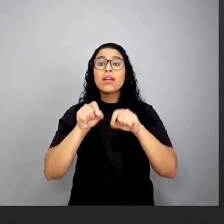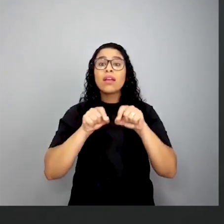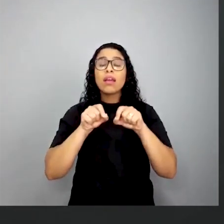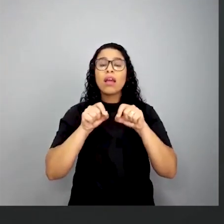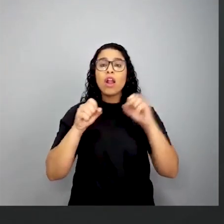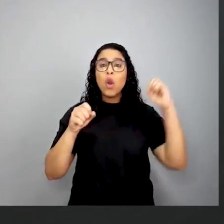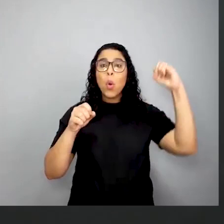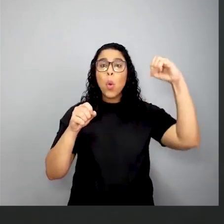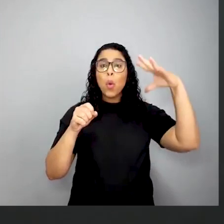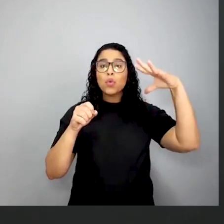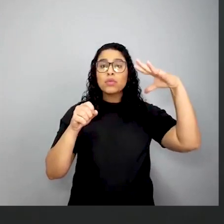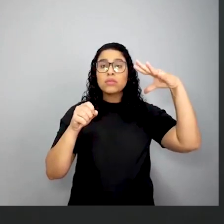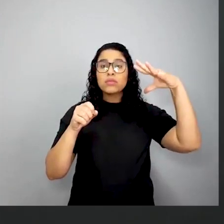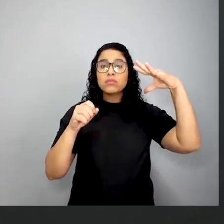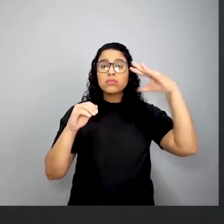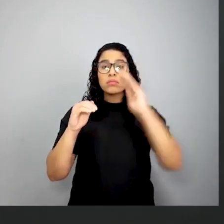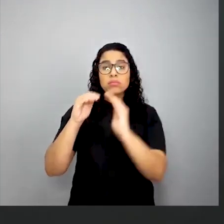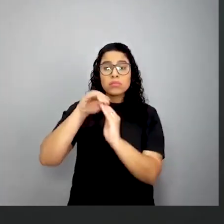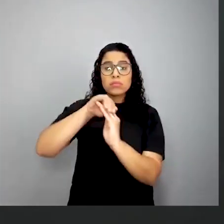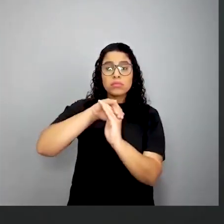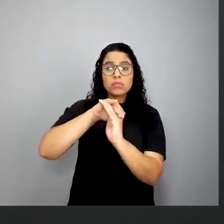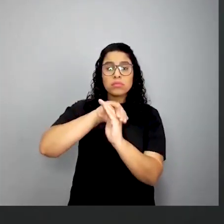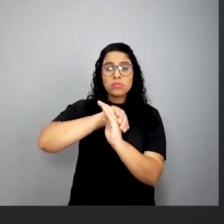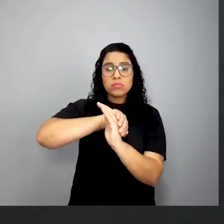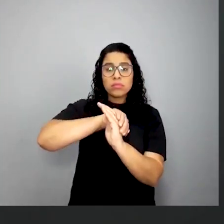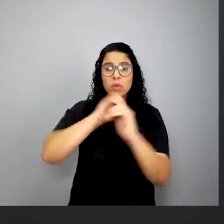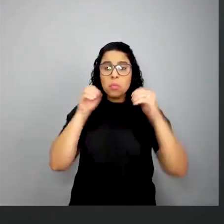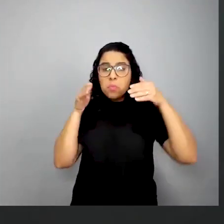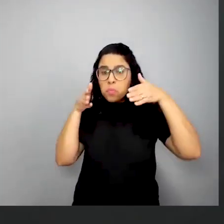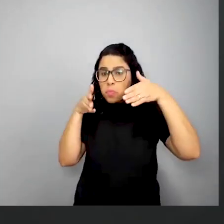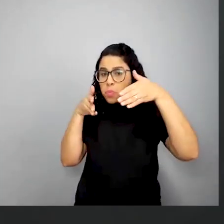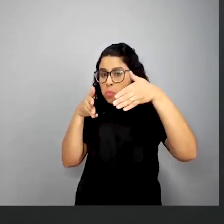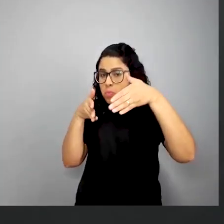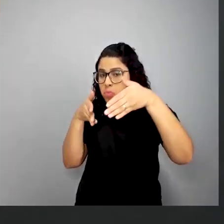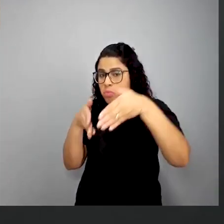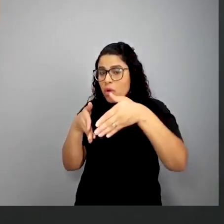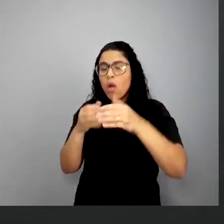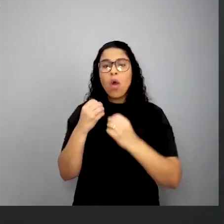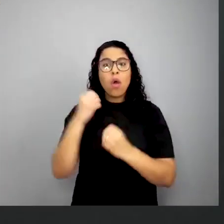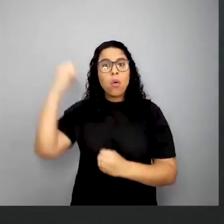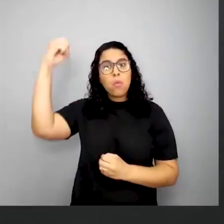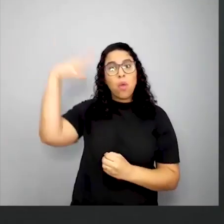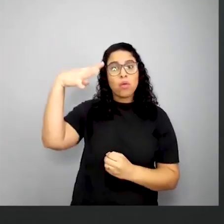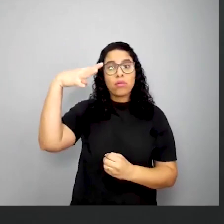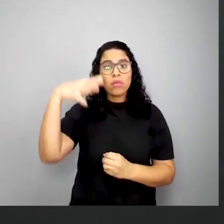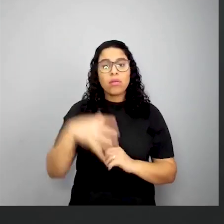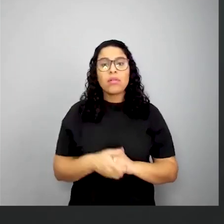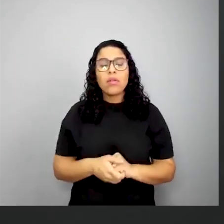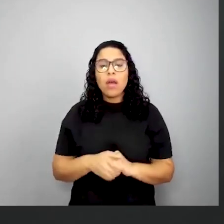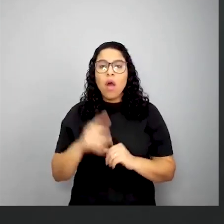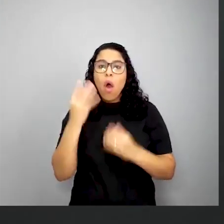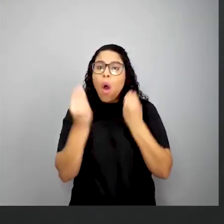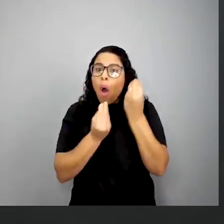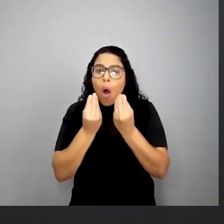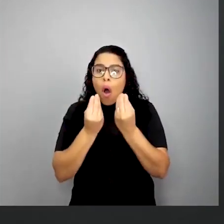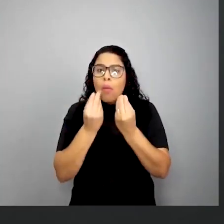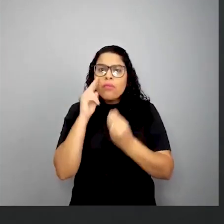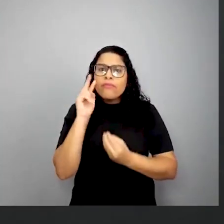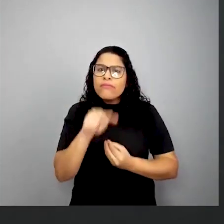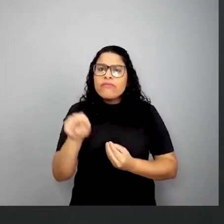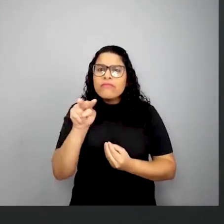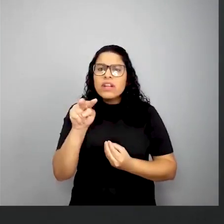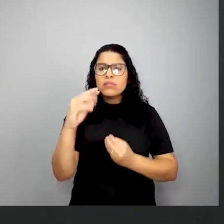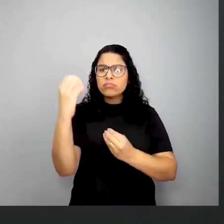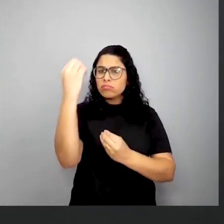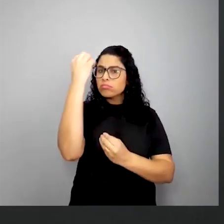a luz que chega aos nossos olhos. Então, acendi a luz. Como é que eu estou enxergando tudo? A luz, ela está entrando nos meus olhos, ela